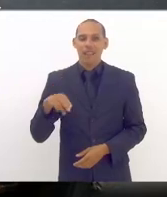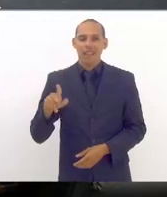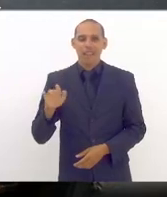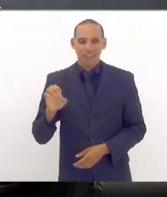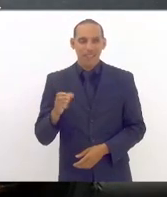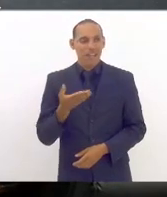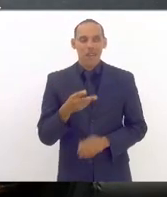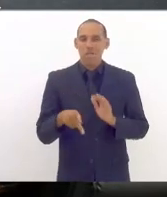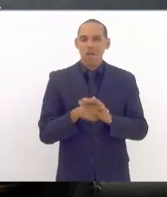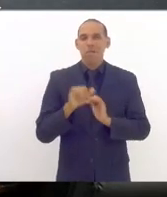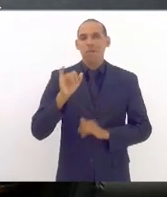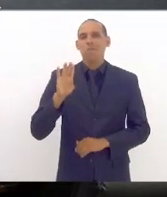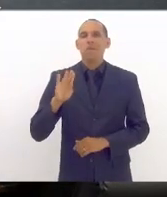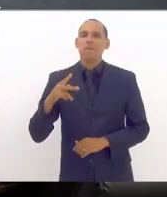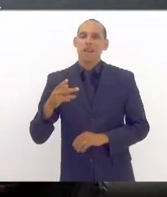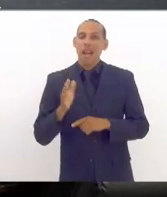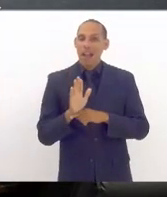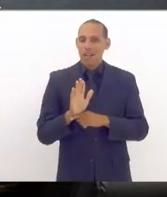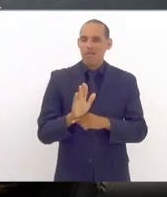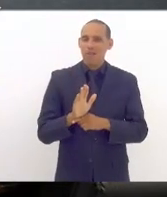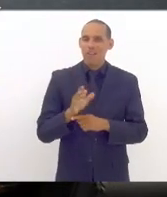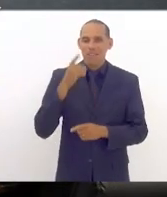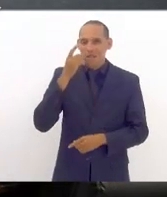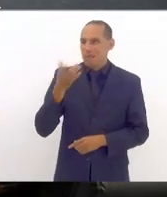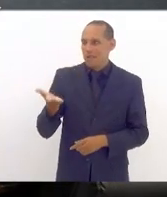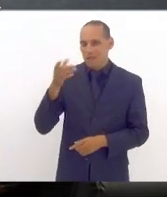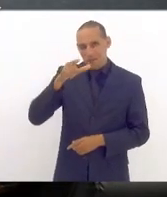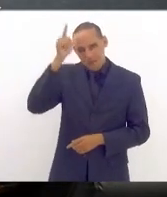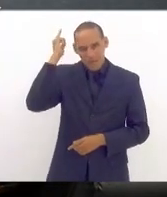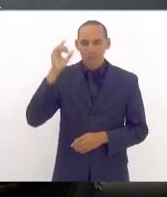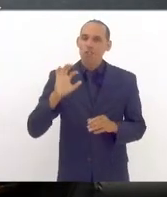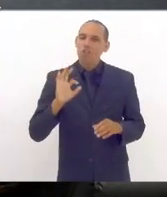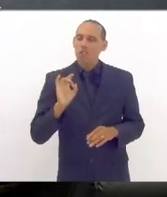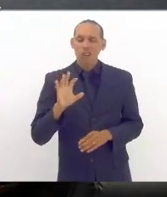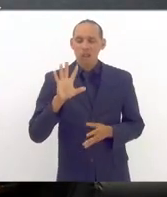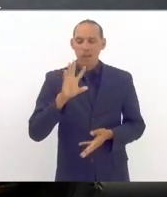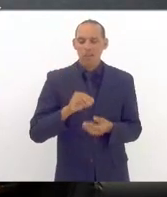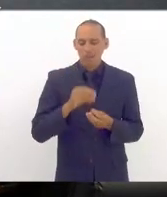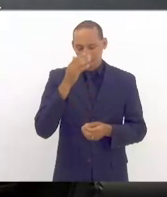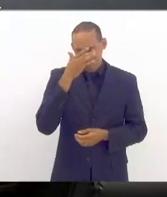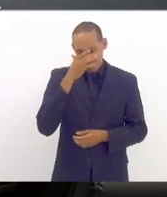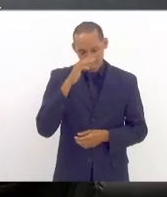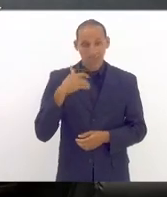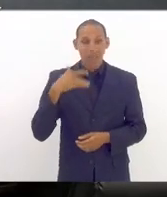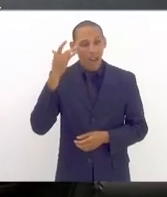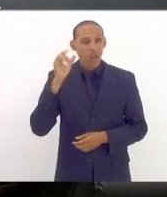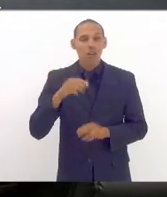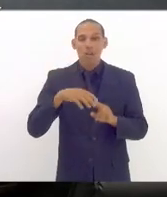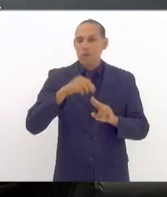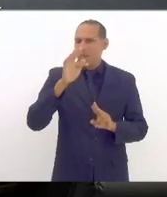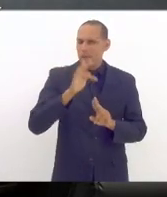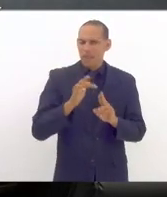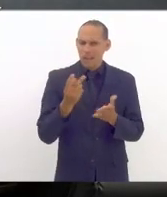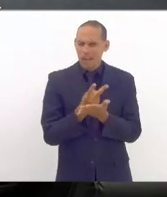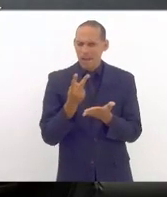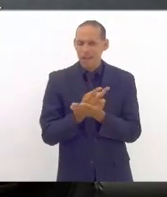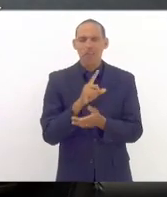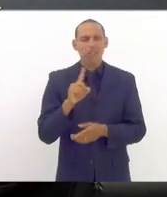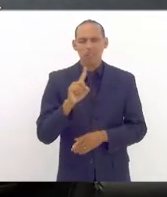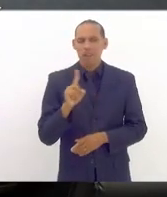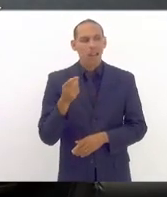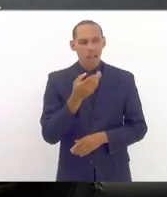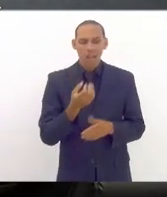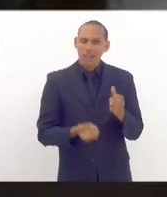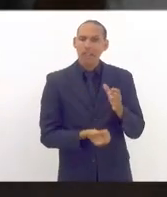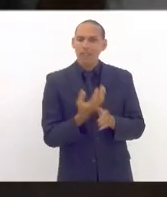do Rio de Janeiro nesse novo momento uma palavra deputado mas eu não acho que a feijão esteja errado não ela gera